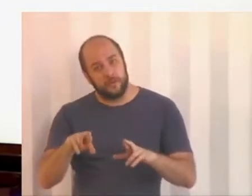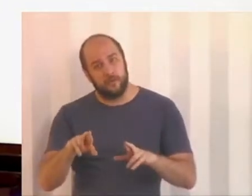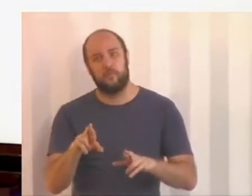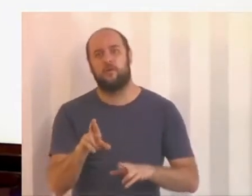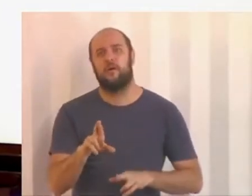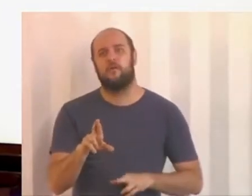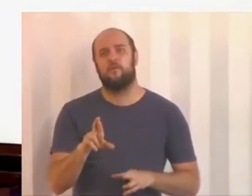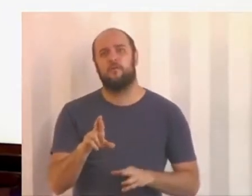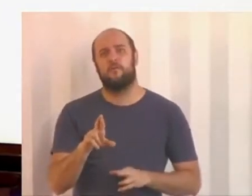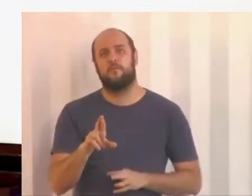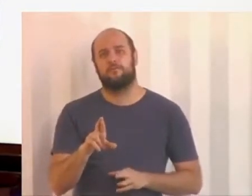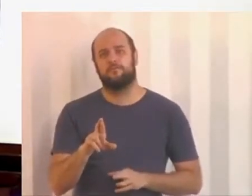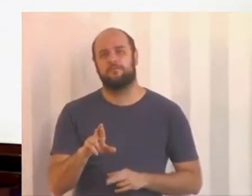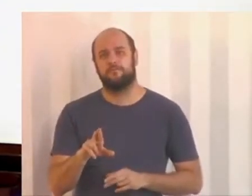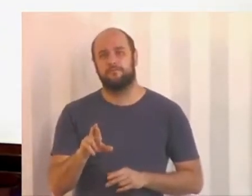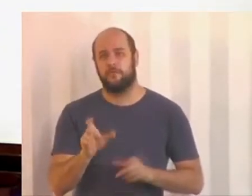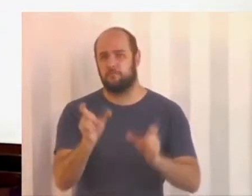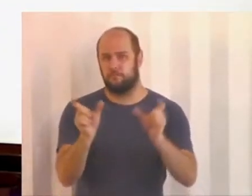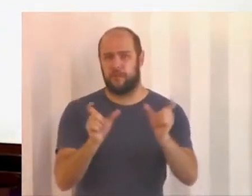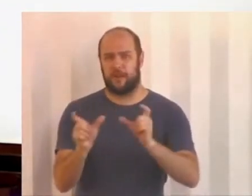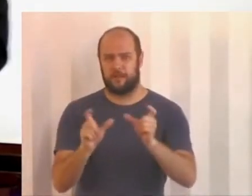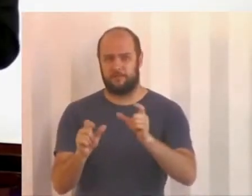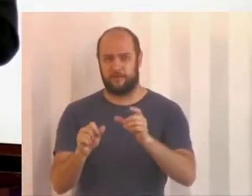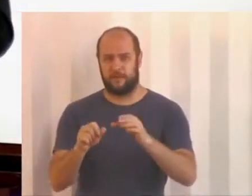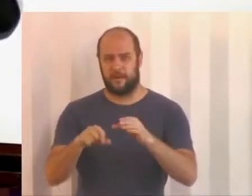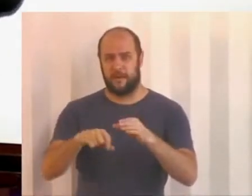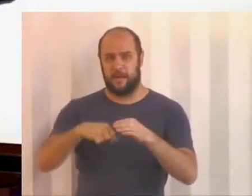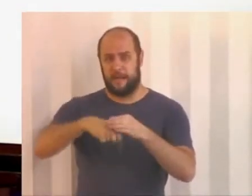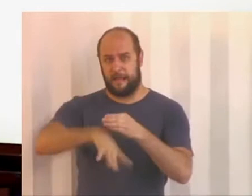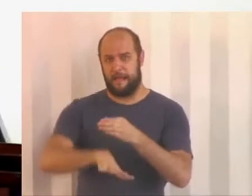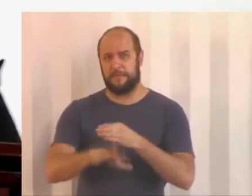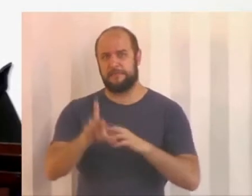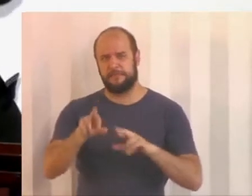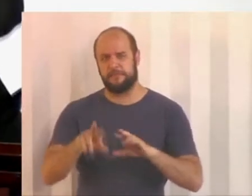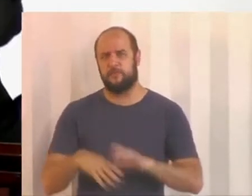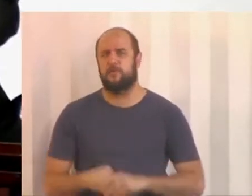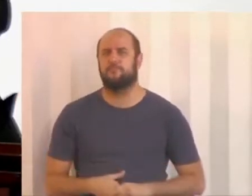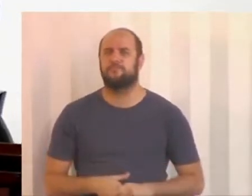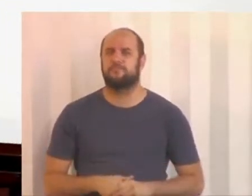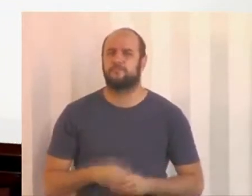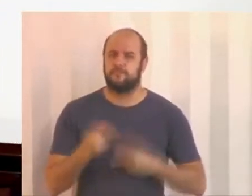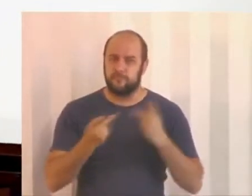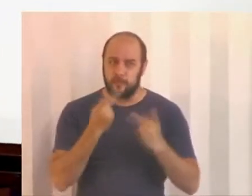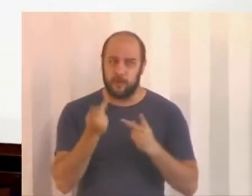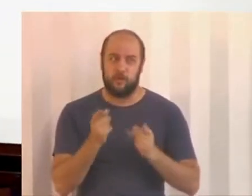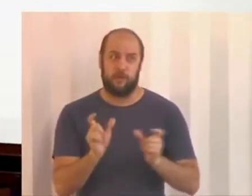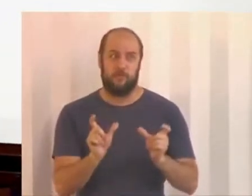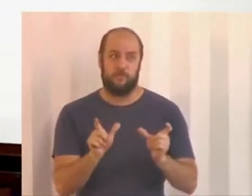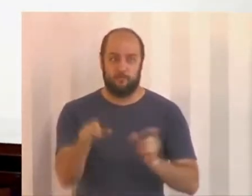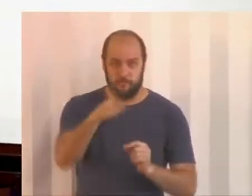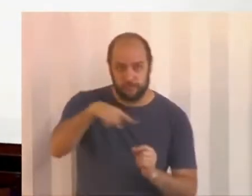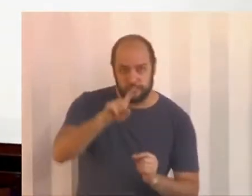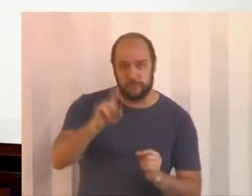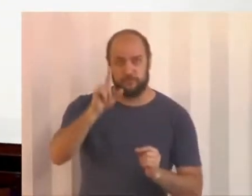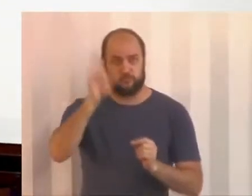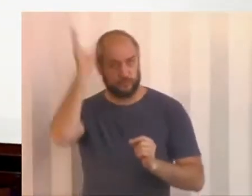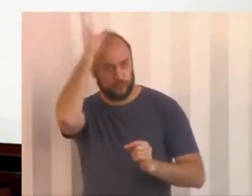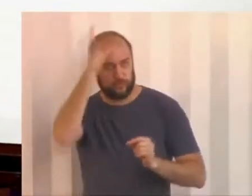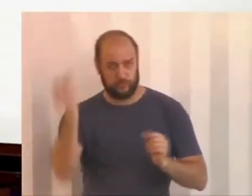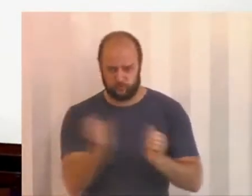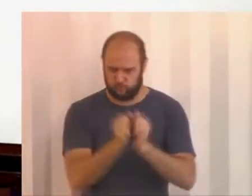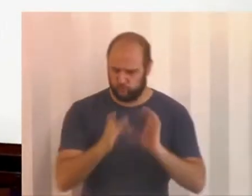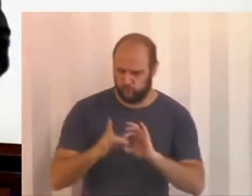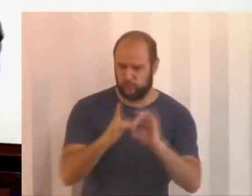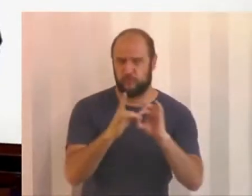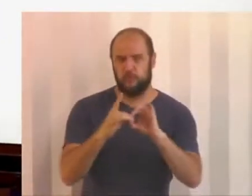de paráclesis. Então ele está dizendo: olha, a união que vocês têm com Cristo, ela só pode existir, por quê? Porque